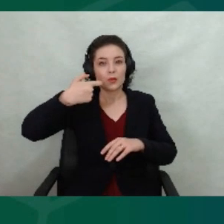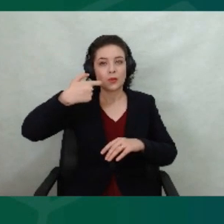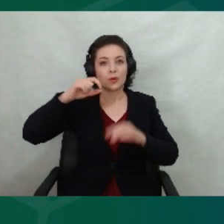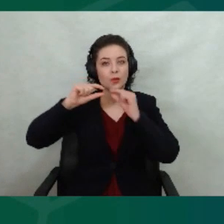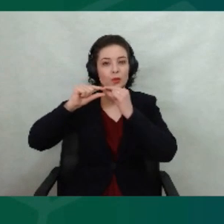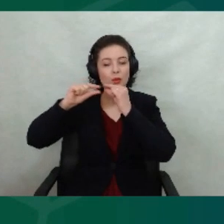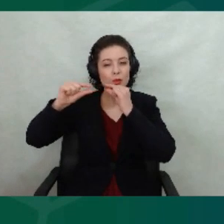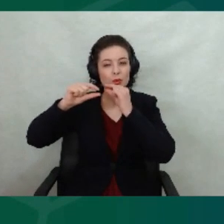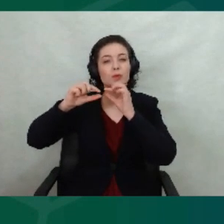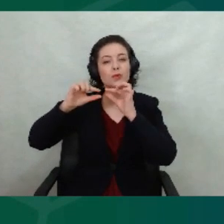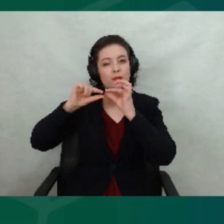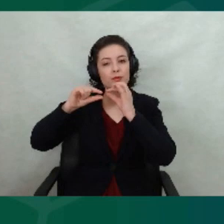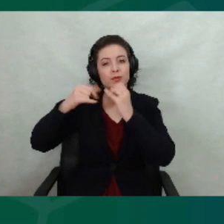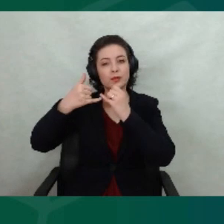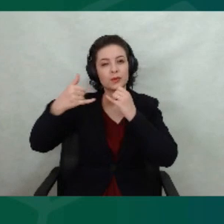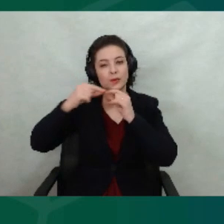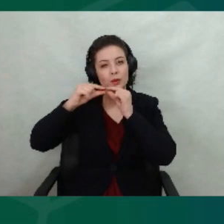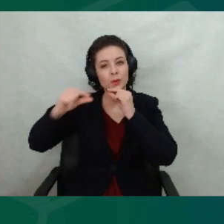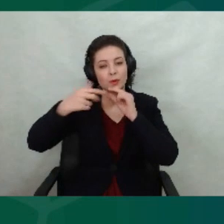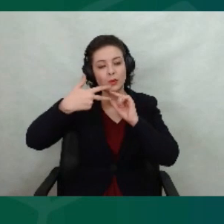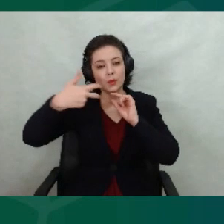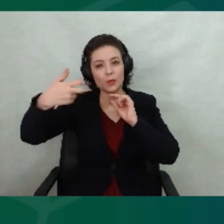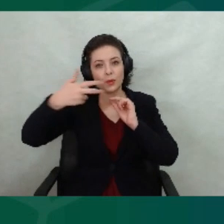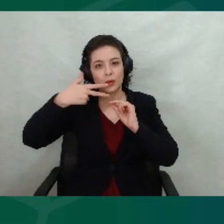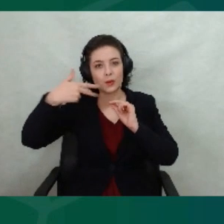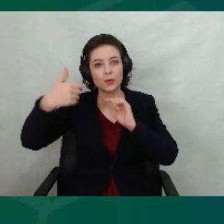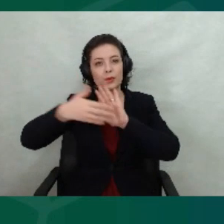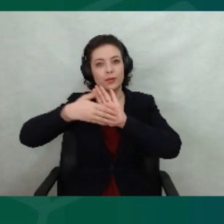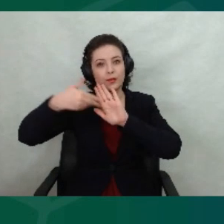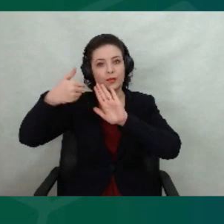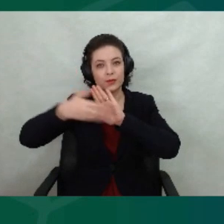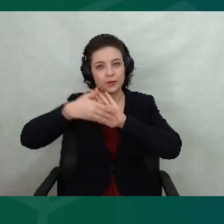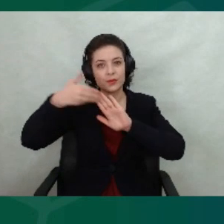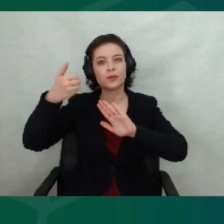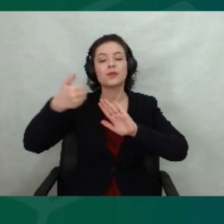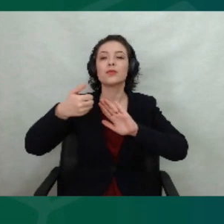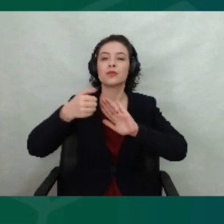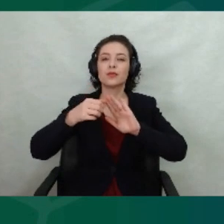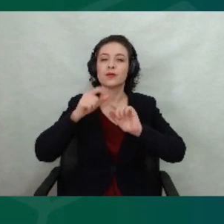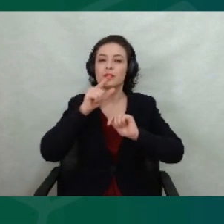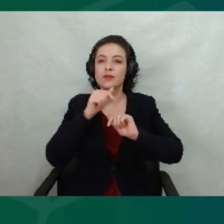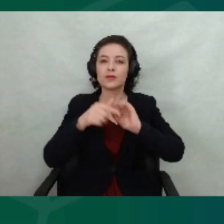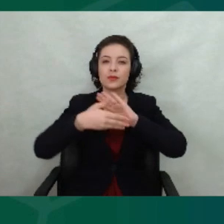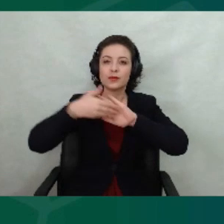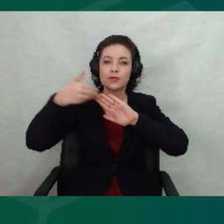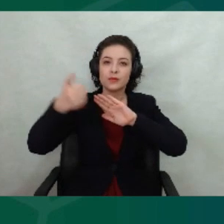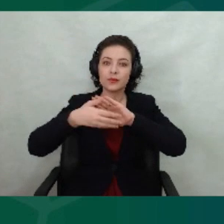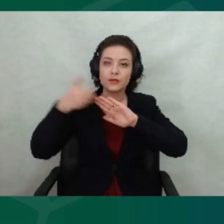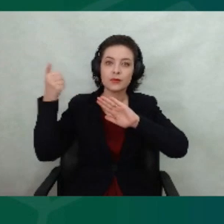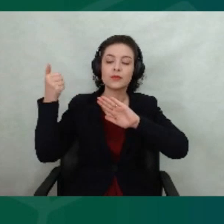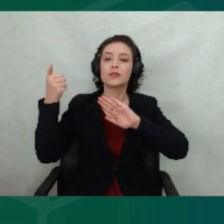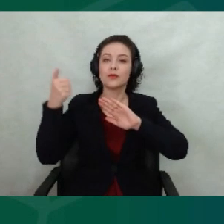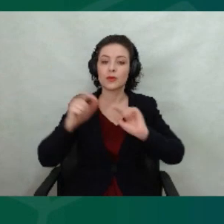estou inserindo, e ele conectado ao vácuo do leito do paciente, associado a